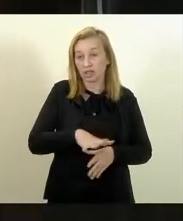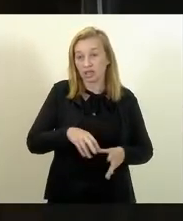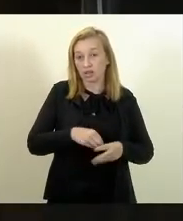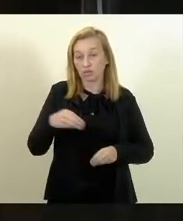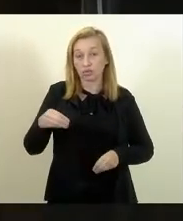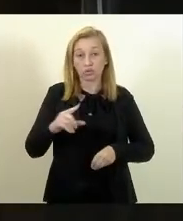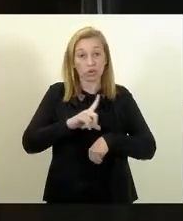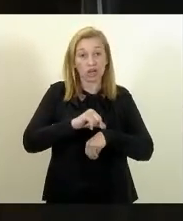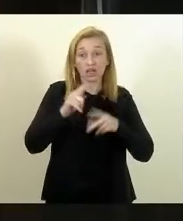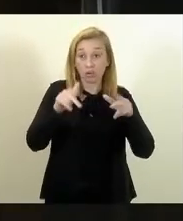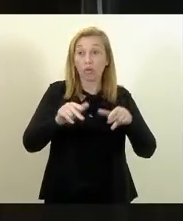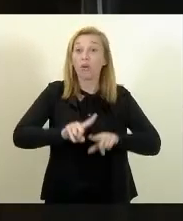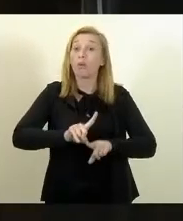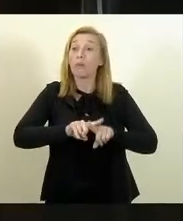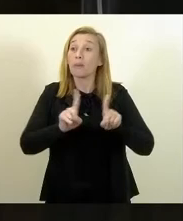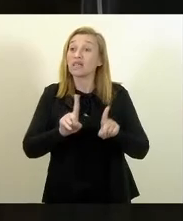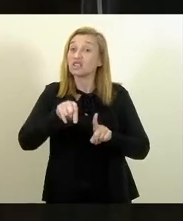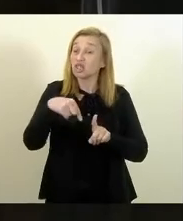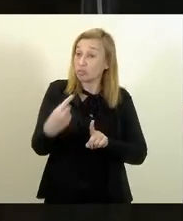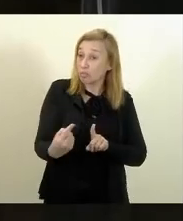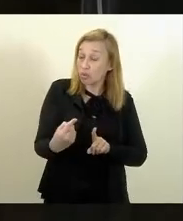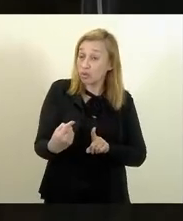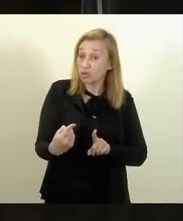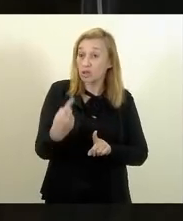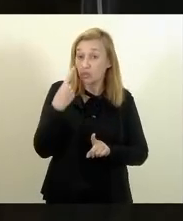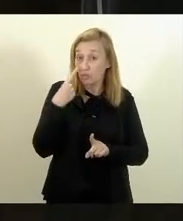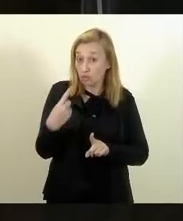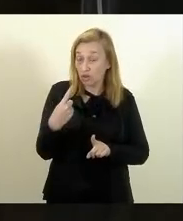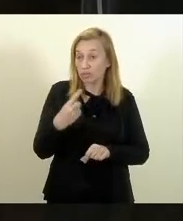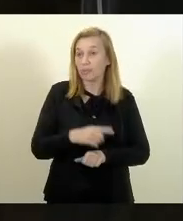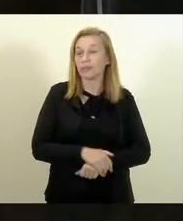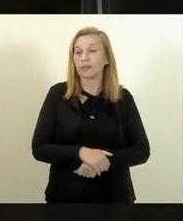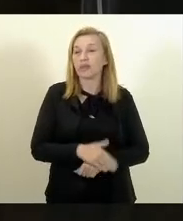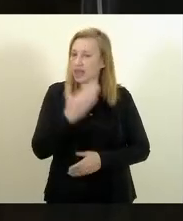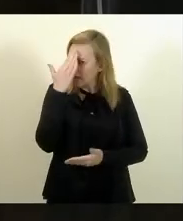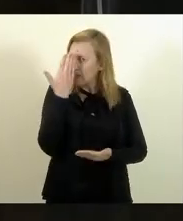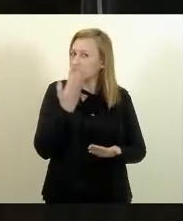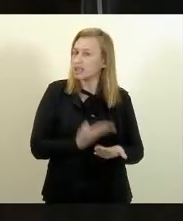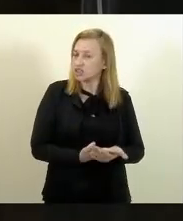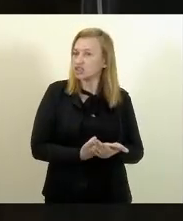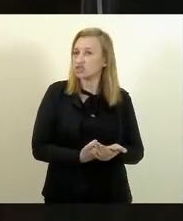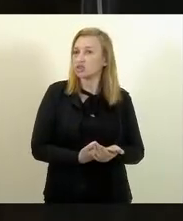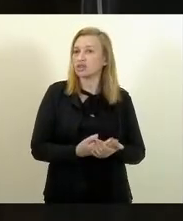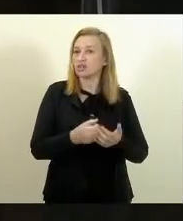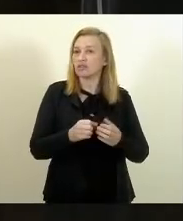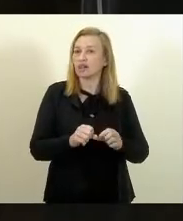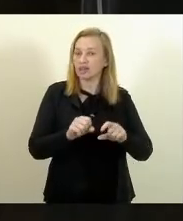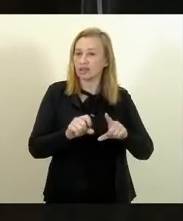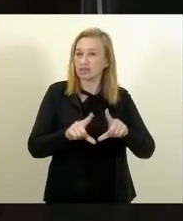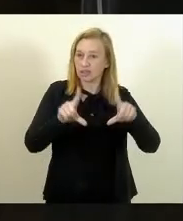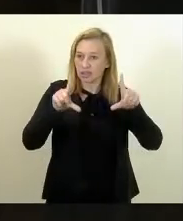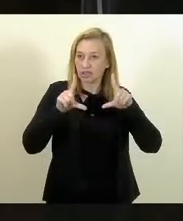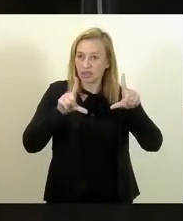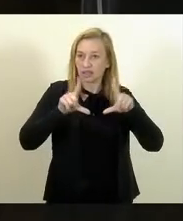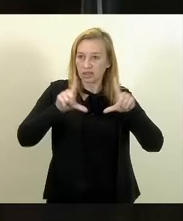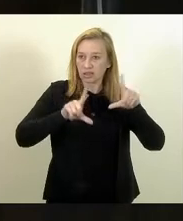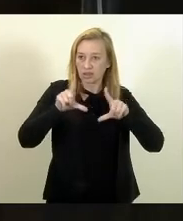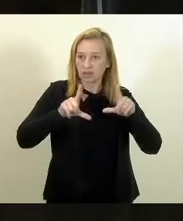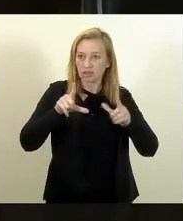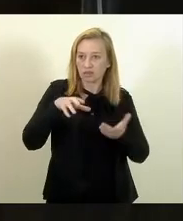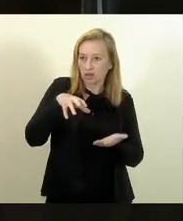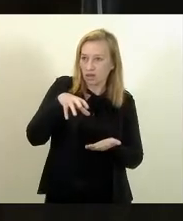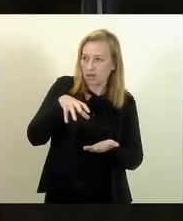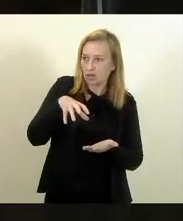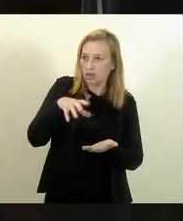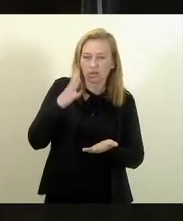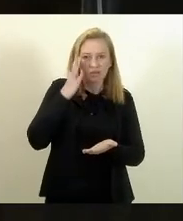Mas depois eu vou assistir. Acredito que vai ser transmitido, foi gravado, não sei se foi ao